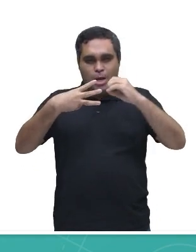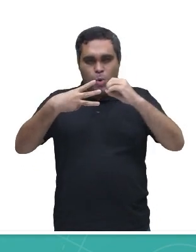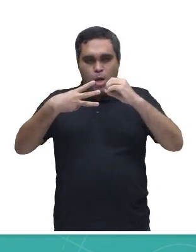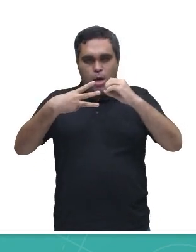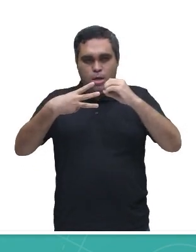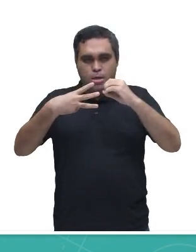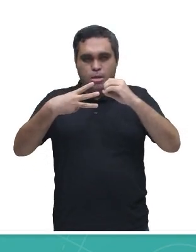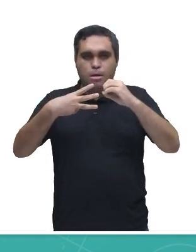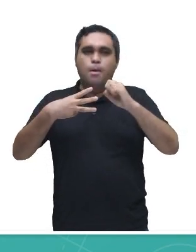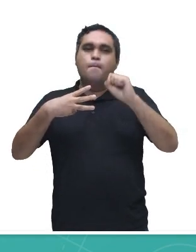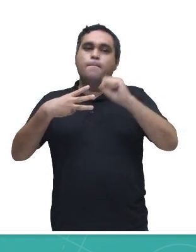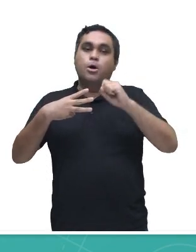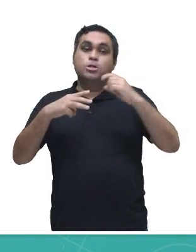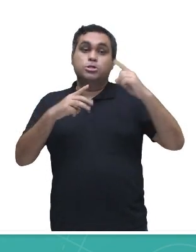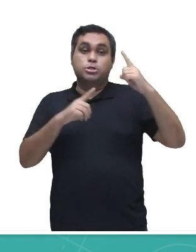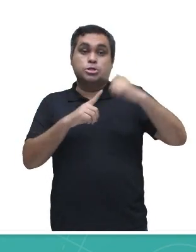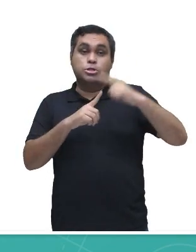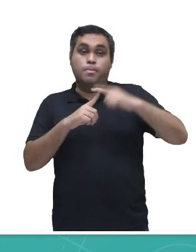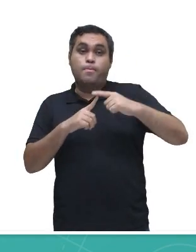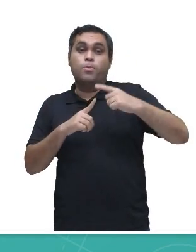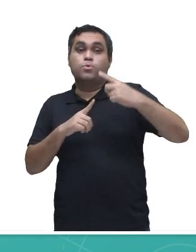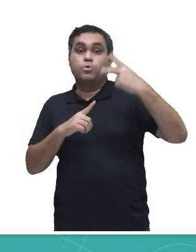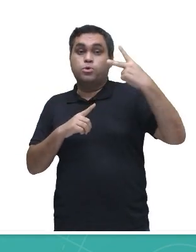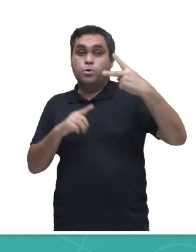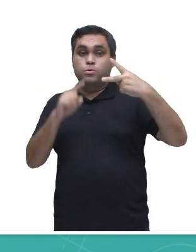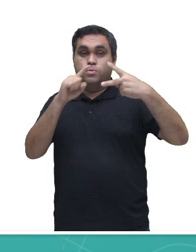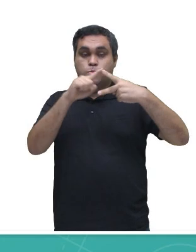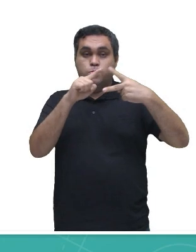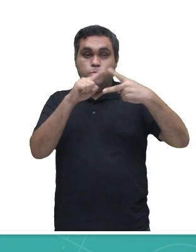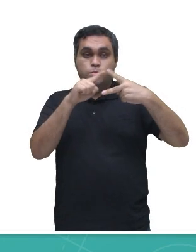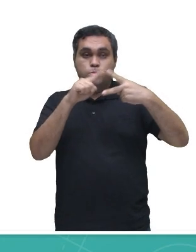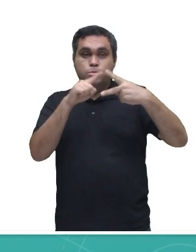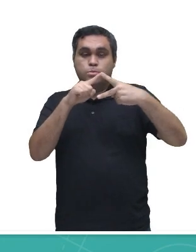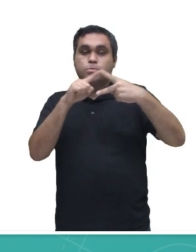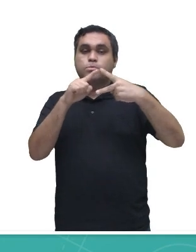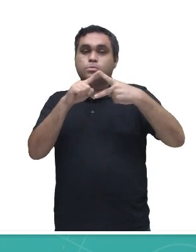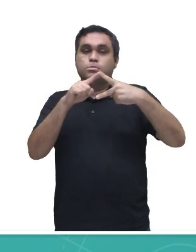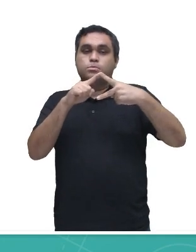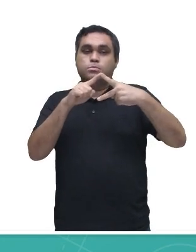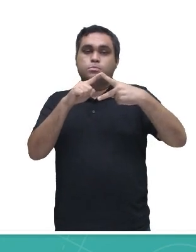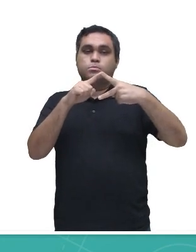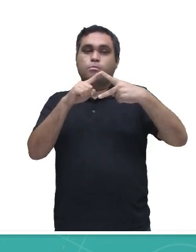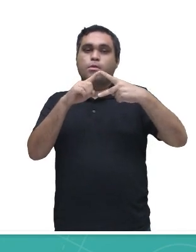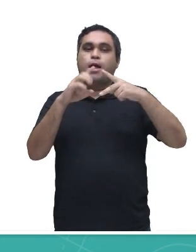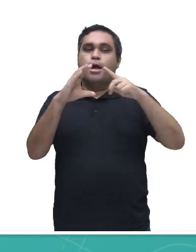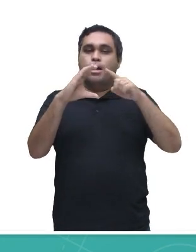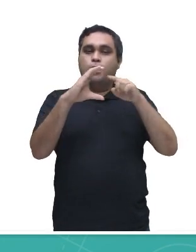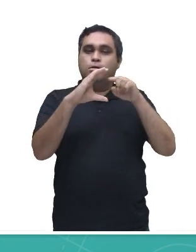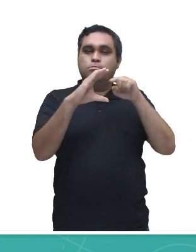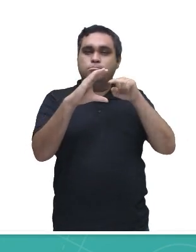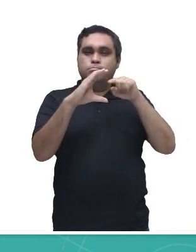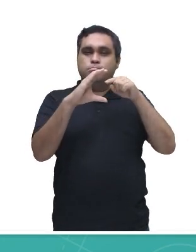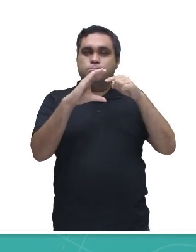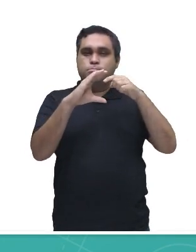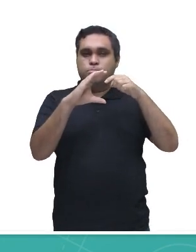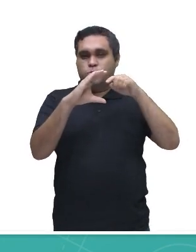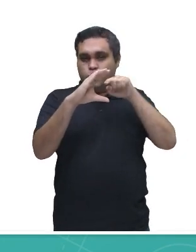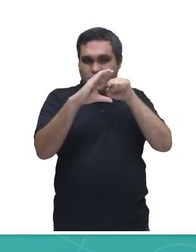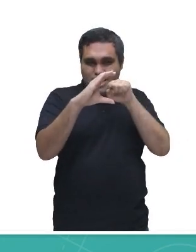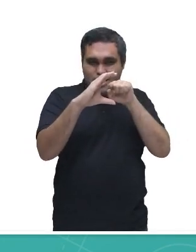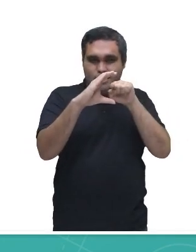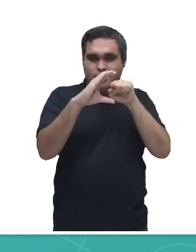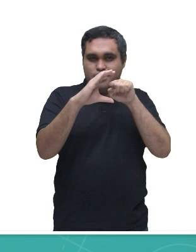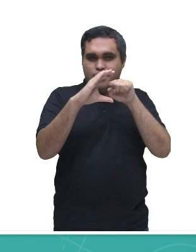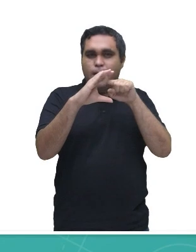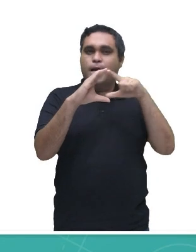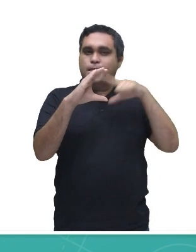em procarionte. Eucarionte, tá bem claro aí para vocês. Ele é eucarionte, toda célula